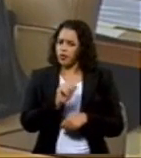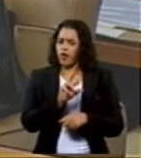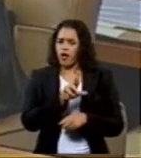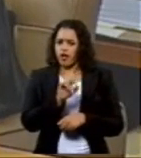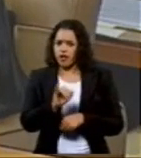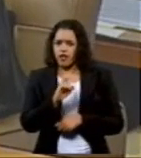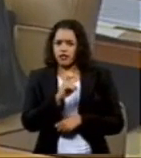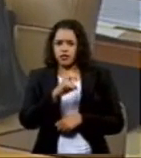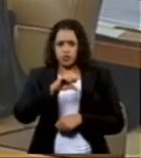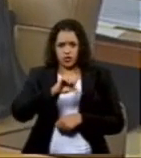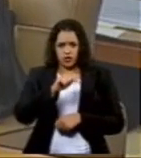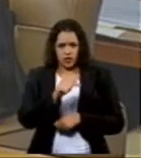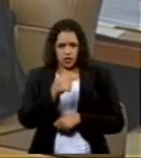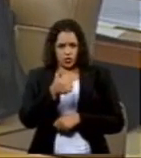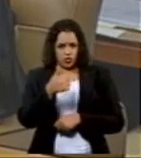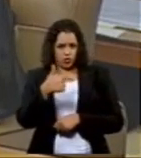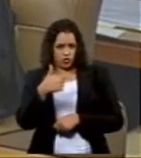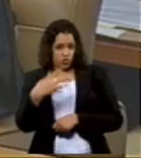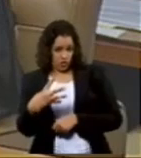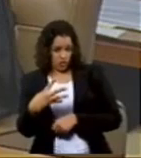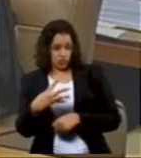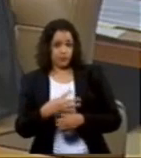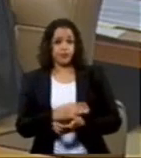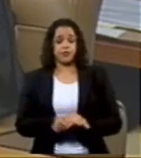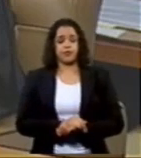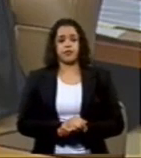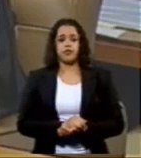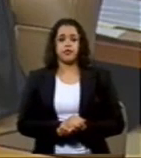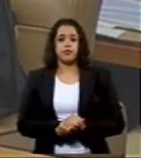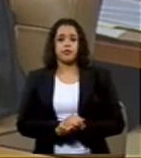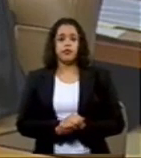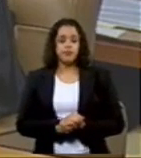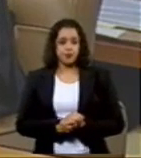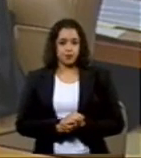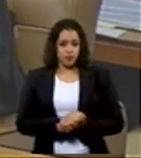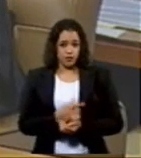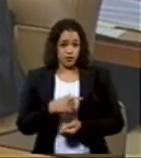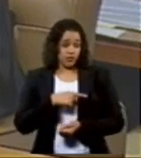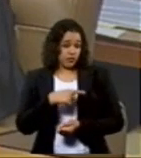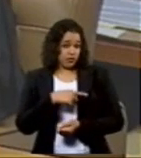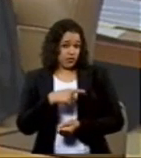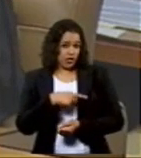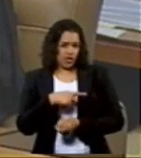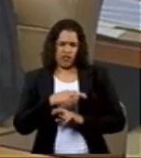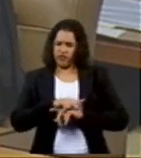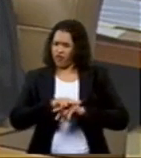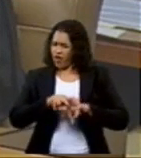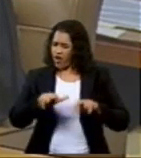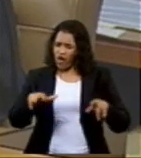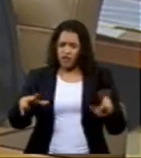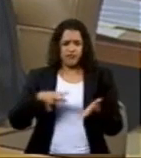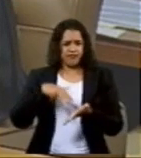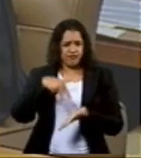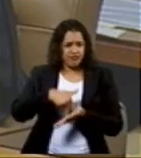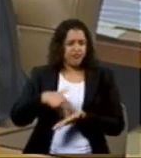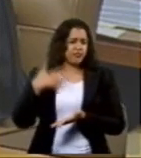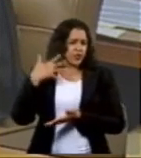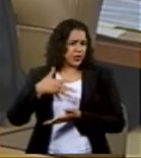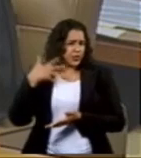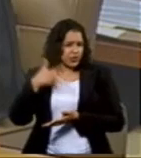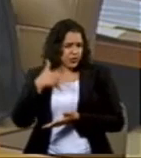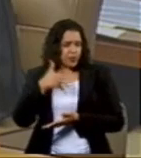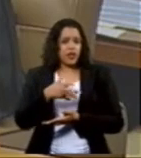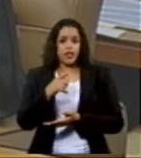ordinário 597.124. E como teremos inúmeras sustentações orais, para que